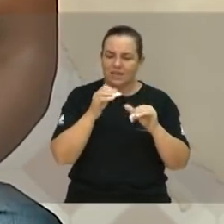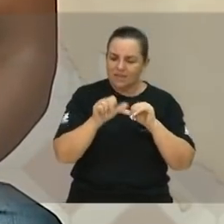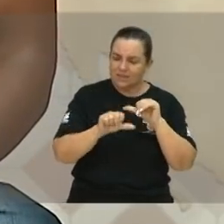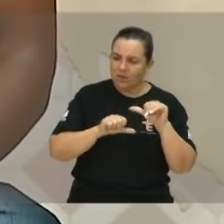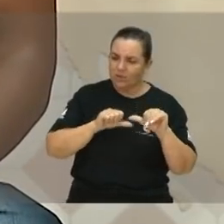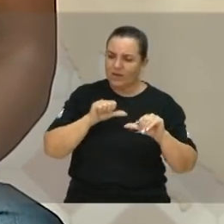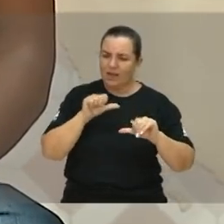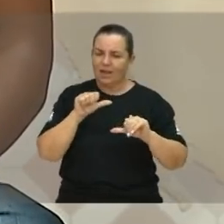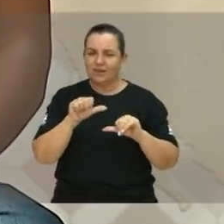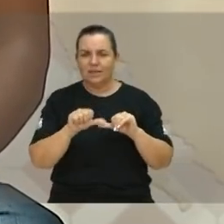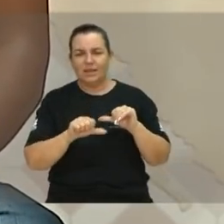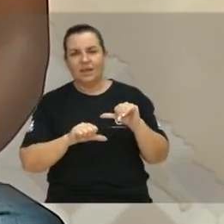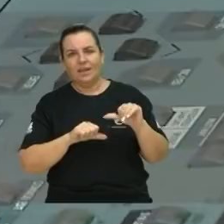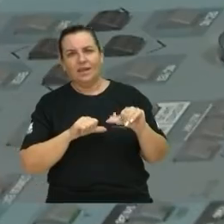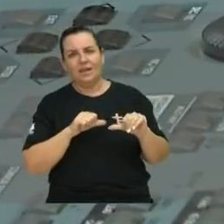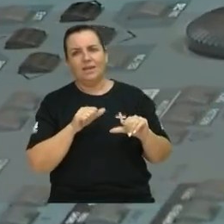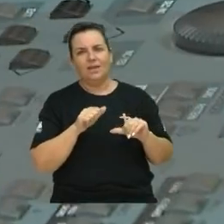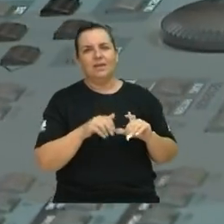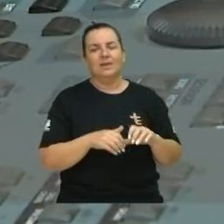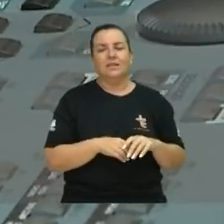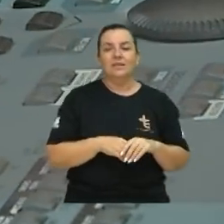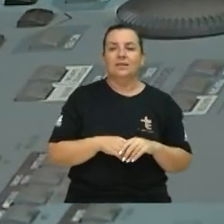famílias restauradas